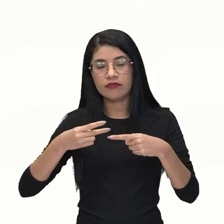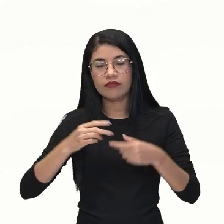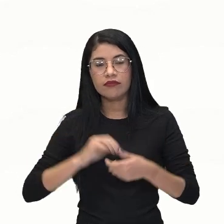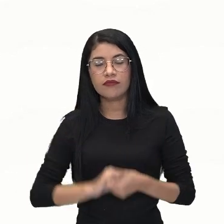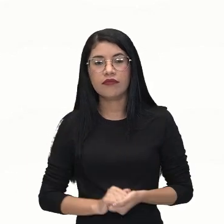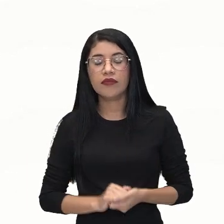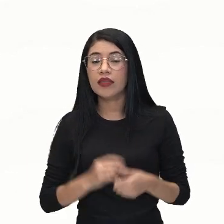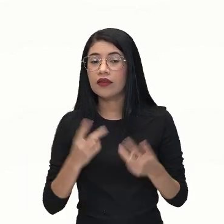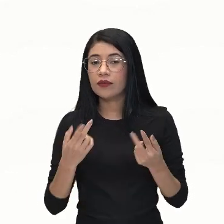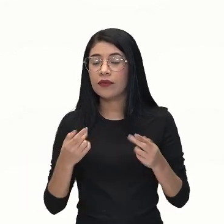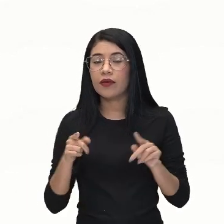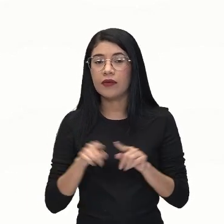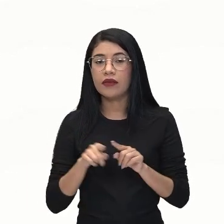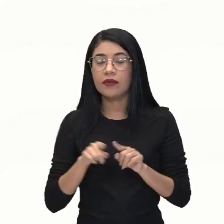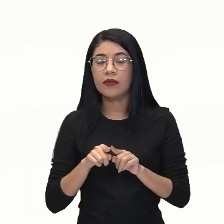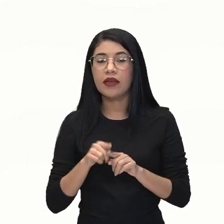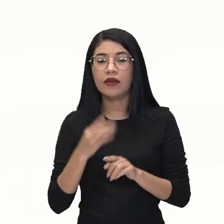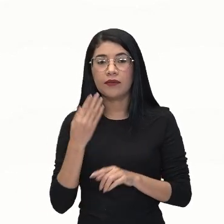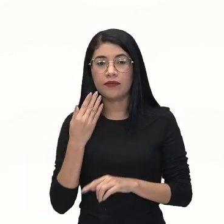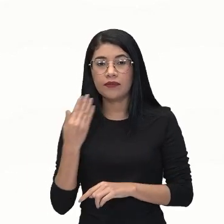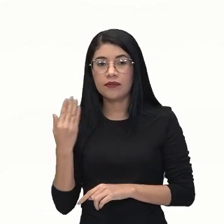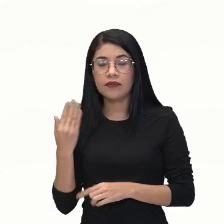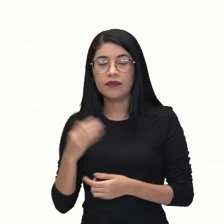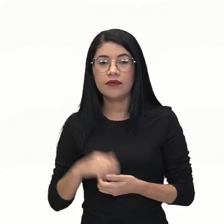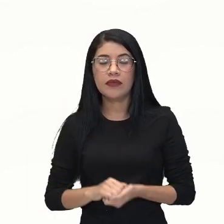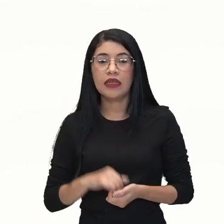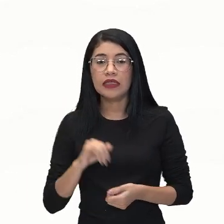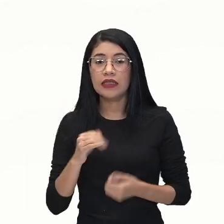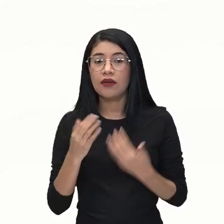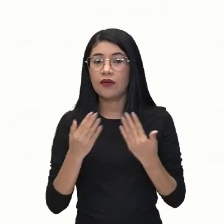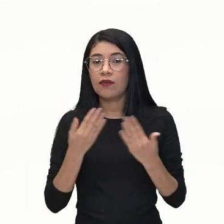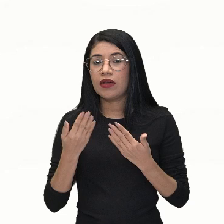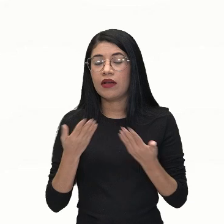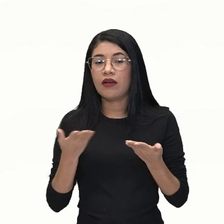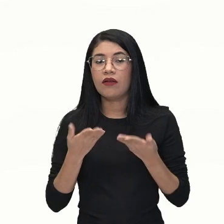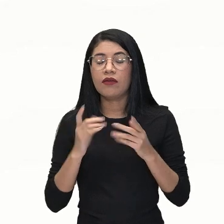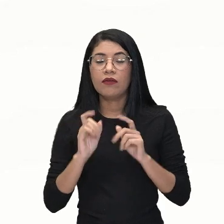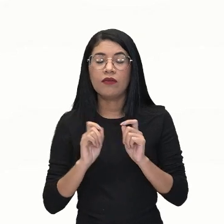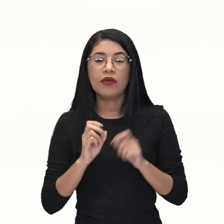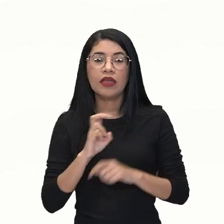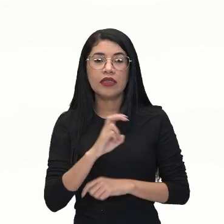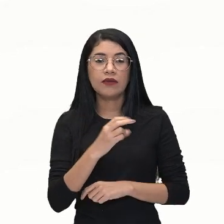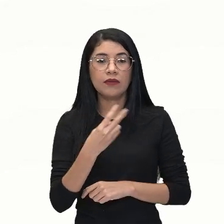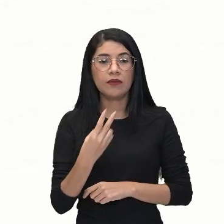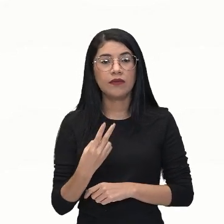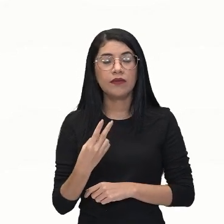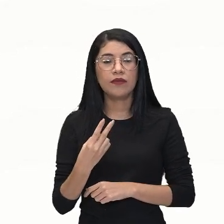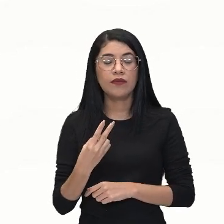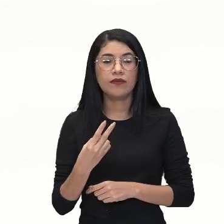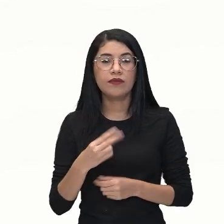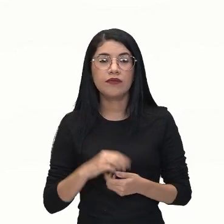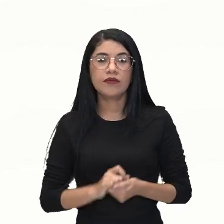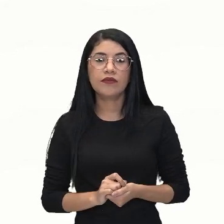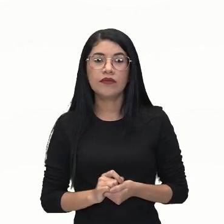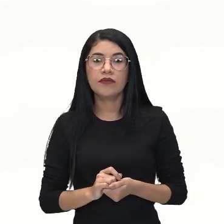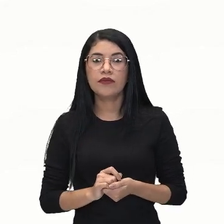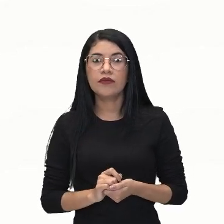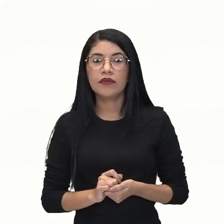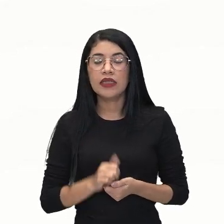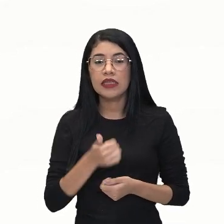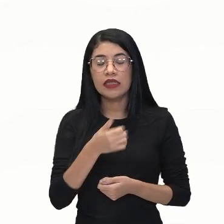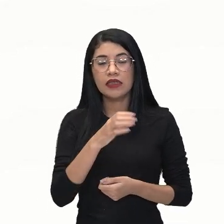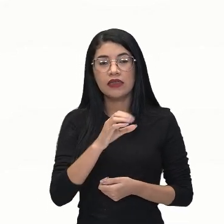A mesma coisa serve, ó. Se a gente for fazer a comparação agora, ó, 52 km por hora